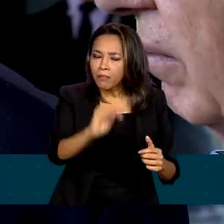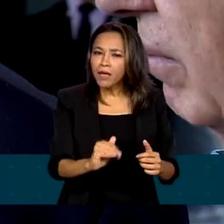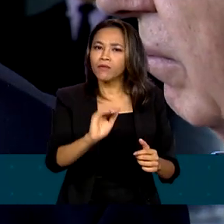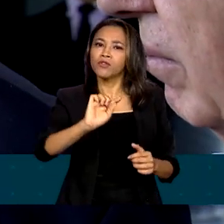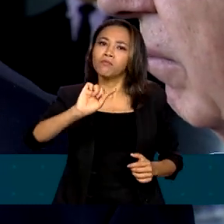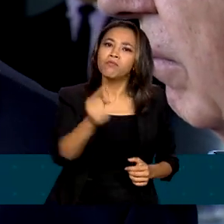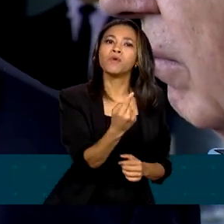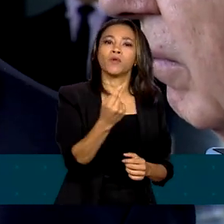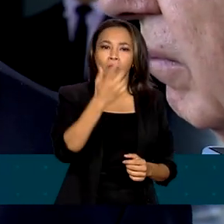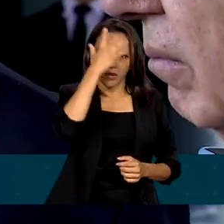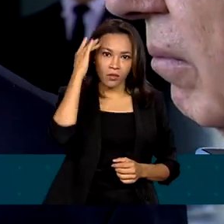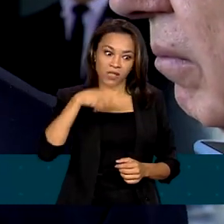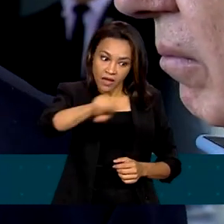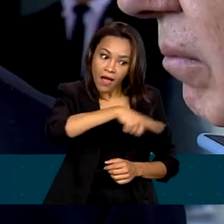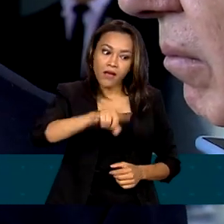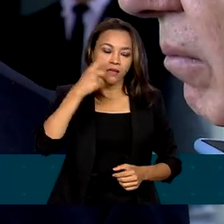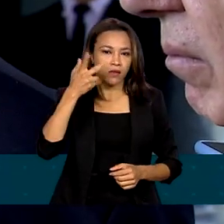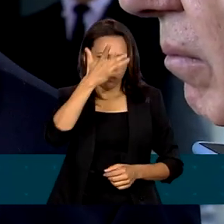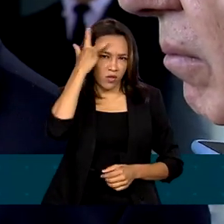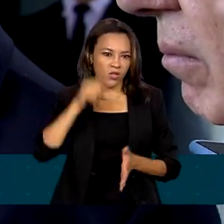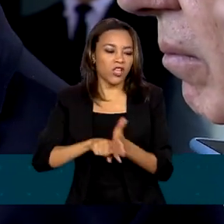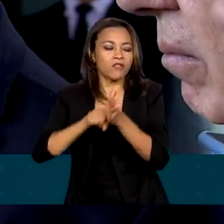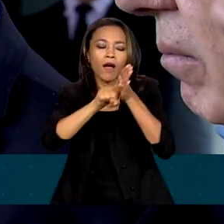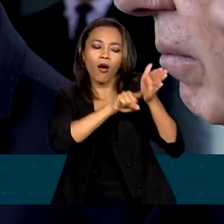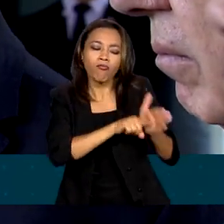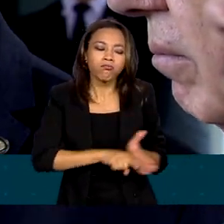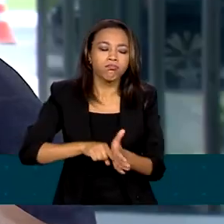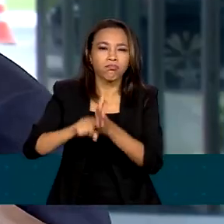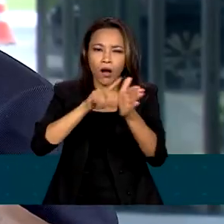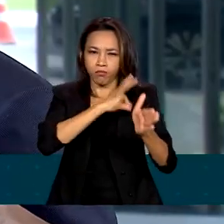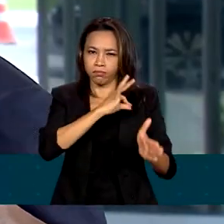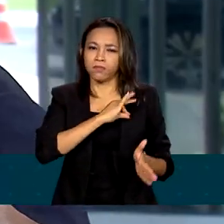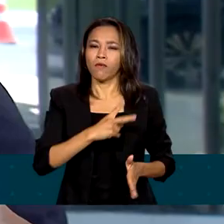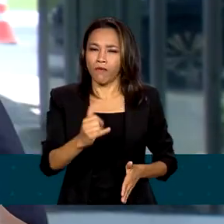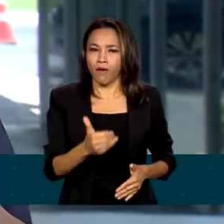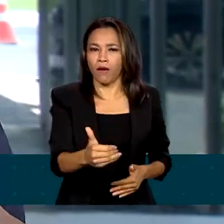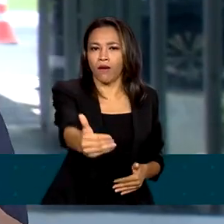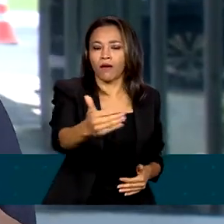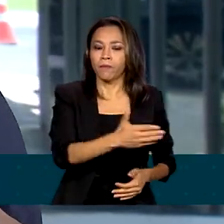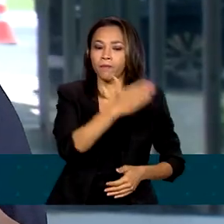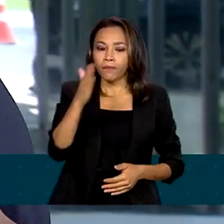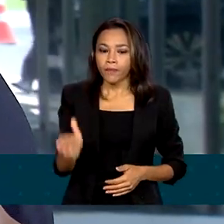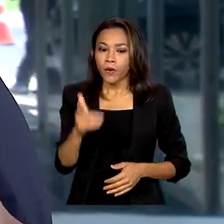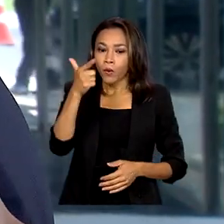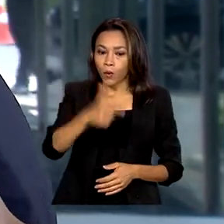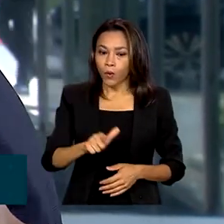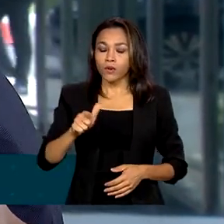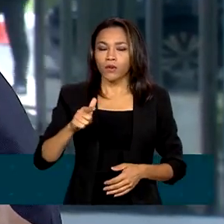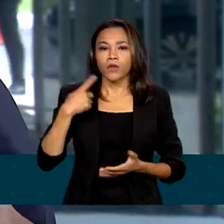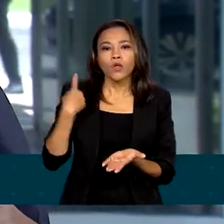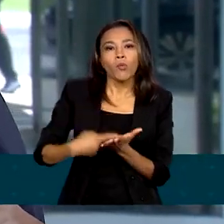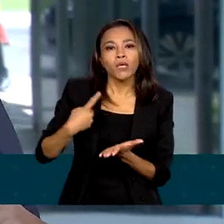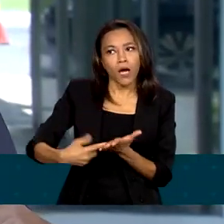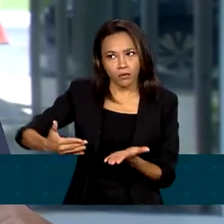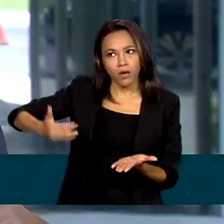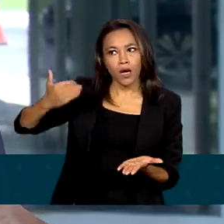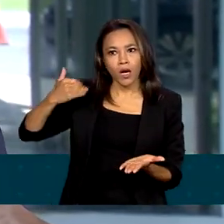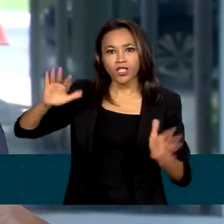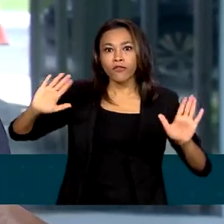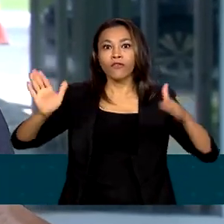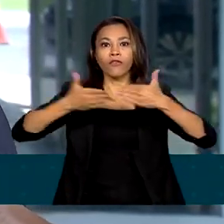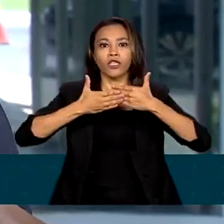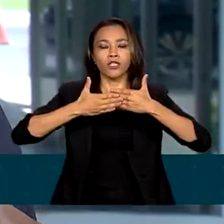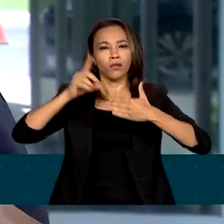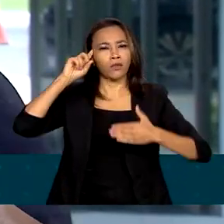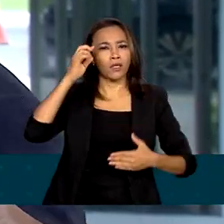alvo dessa operação policial a partir da próxima semana. A questão do espaço aéreo, que estava combinado primeiramente ser fechado em